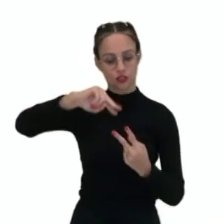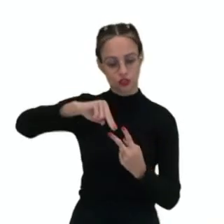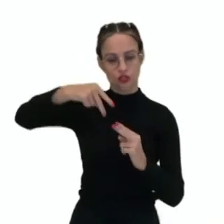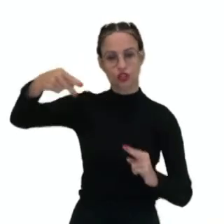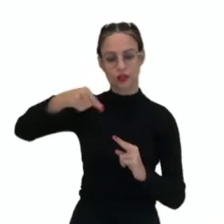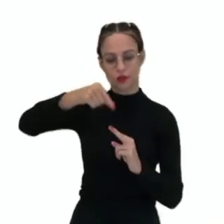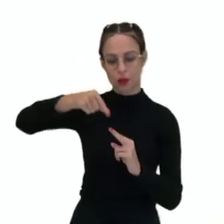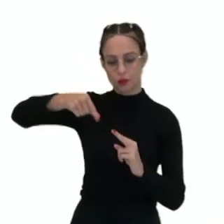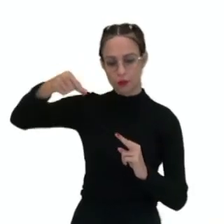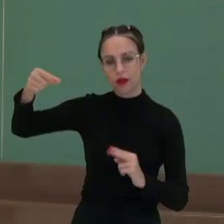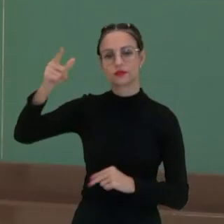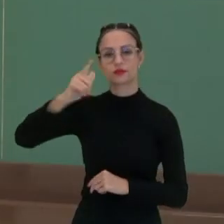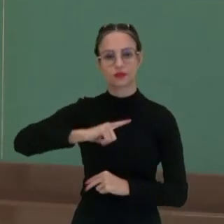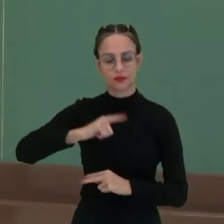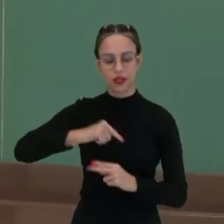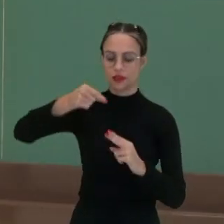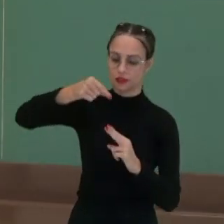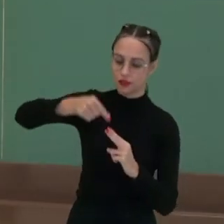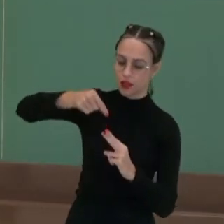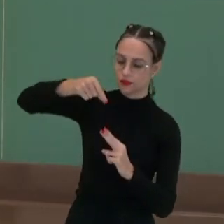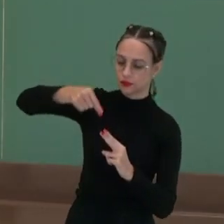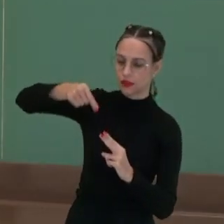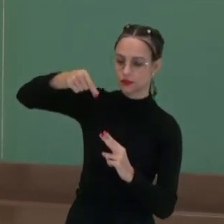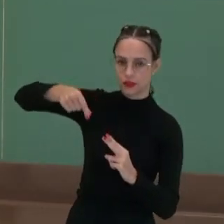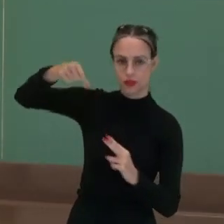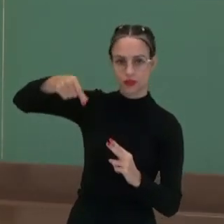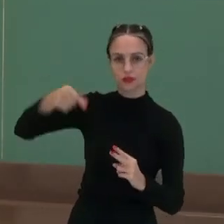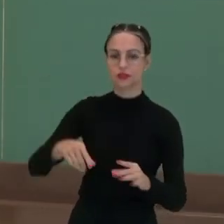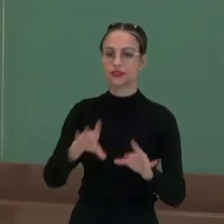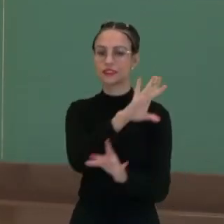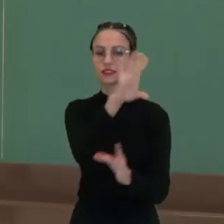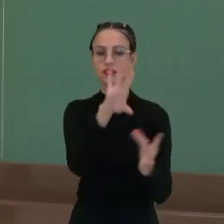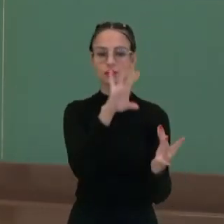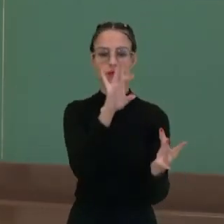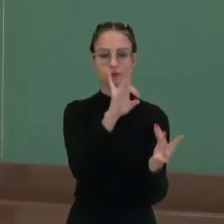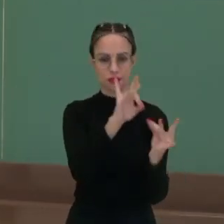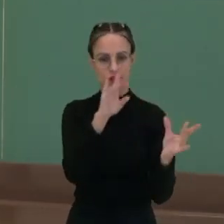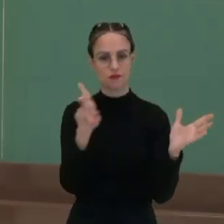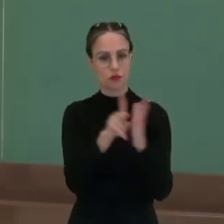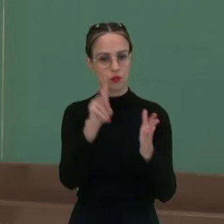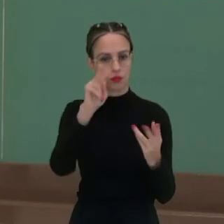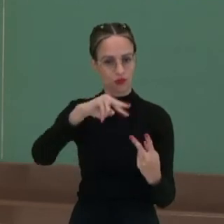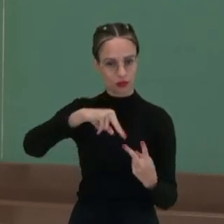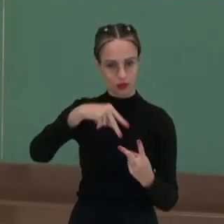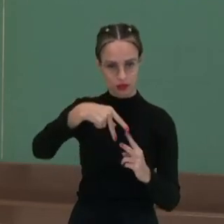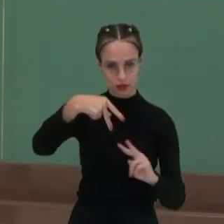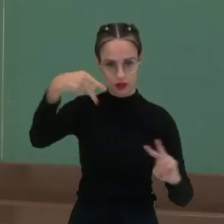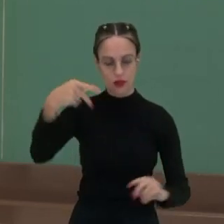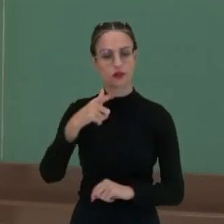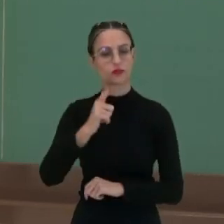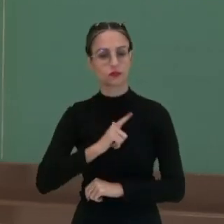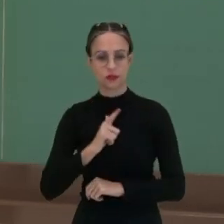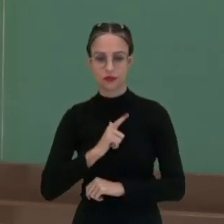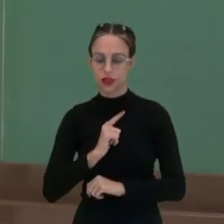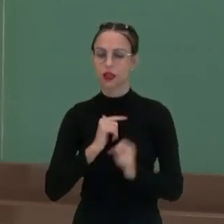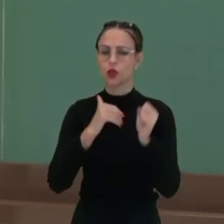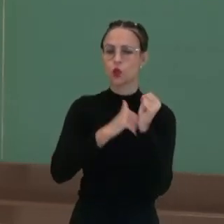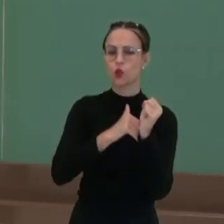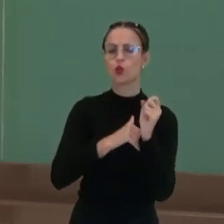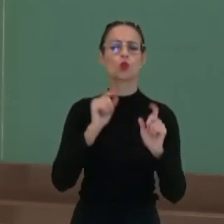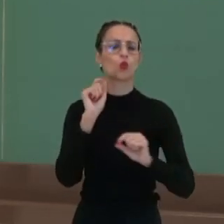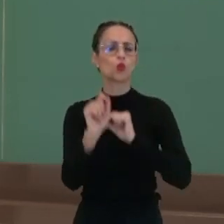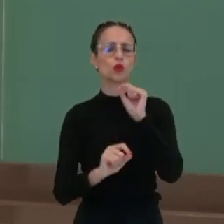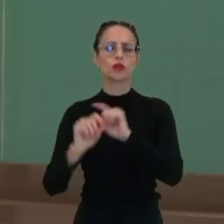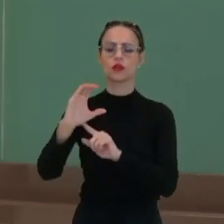composto por uma sequência específica do DNA, que contém um código, né? O que é